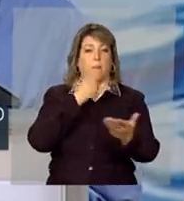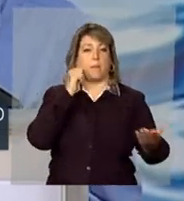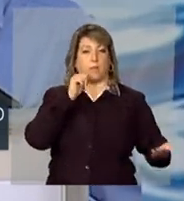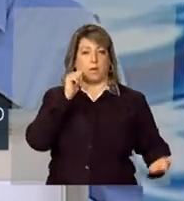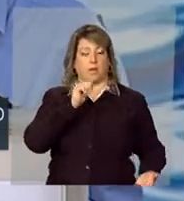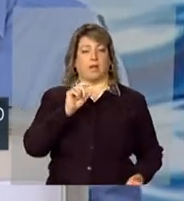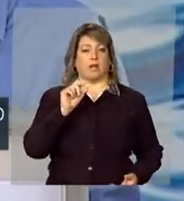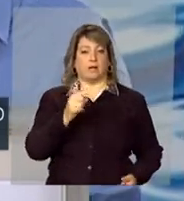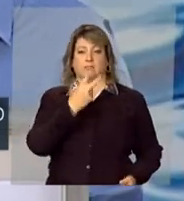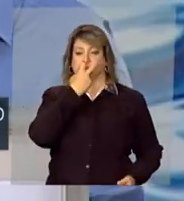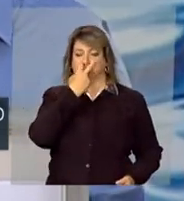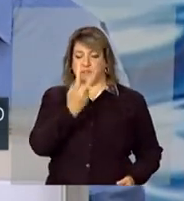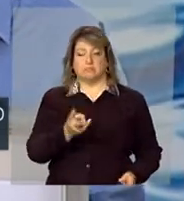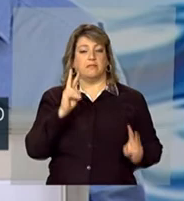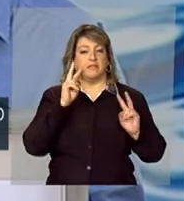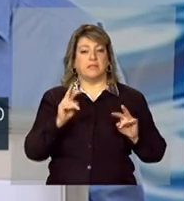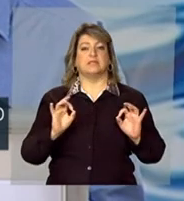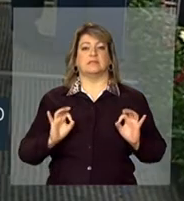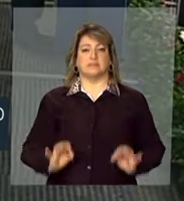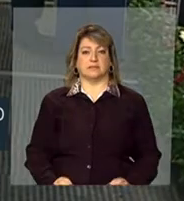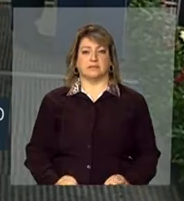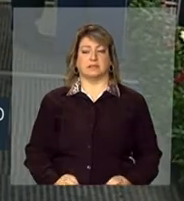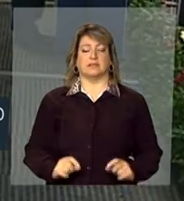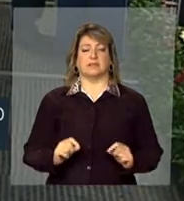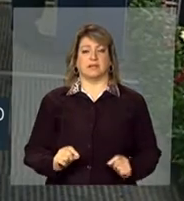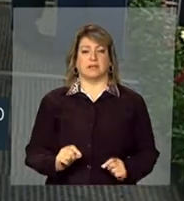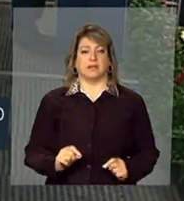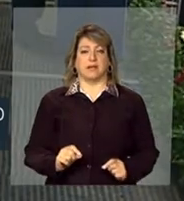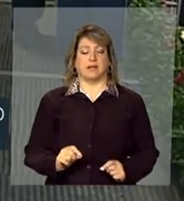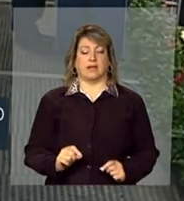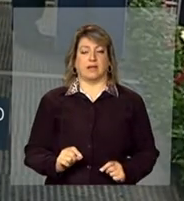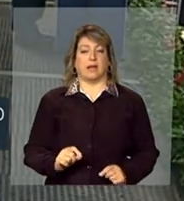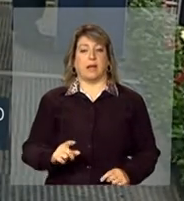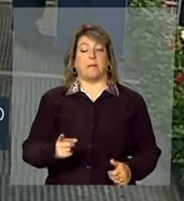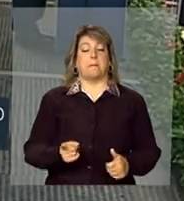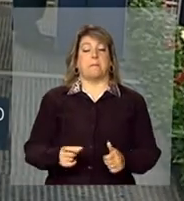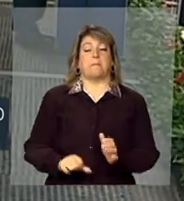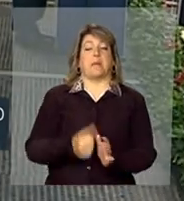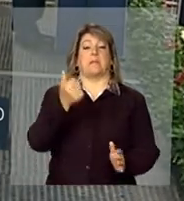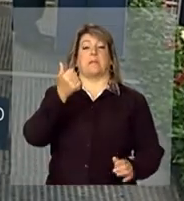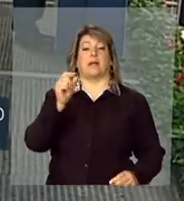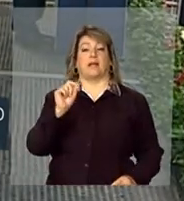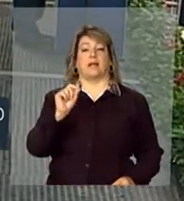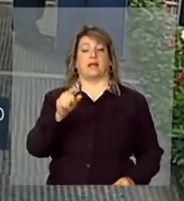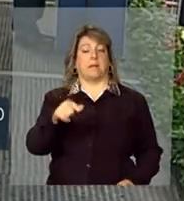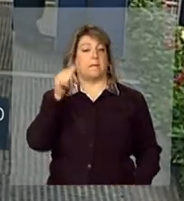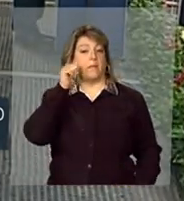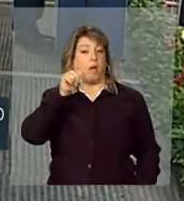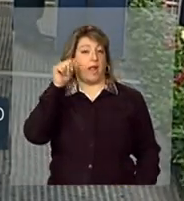testemunharam e assistiram a primeira mulher presidenta do